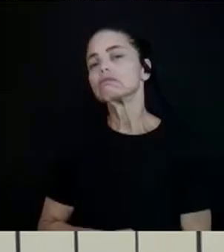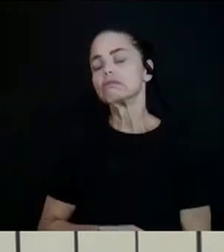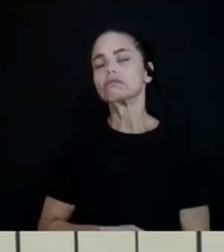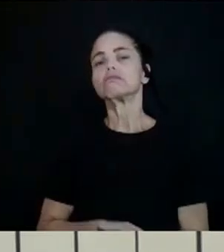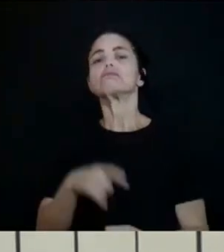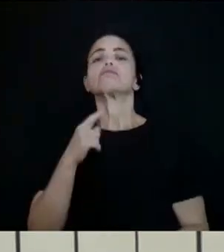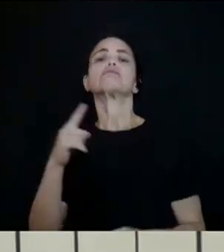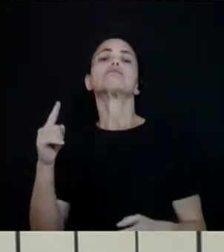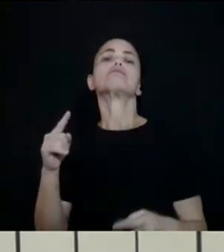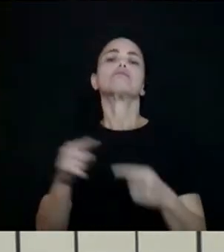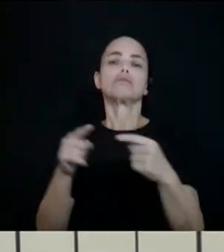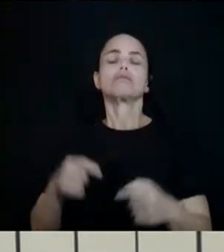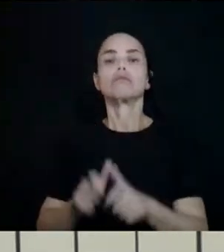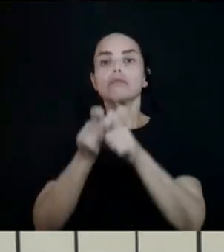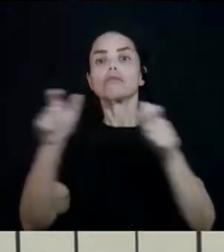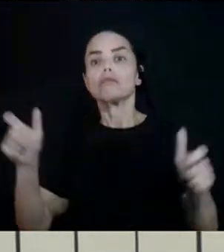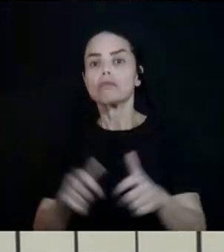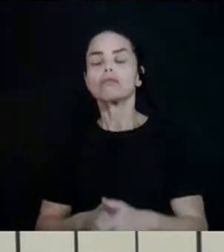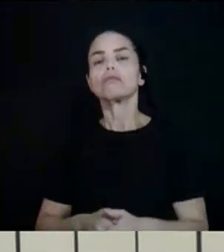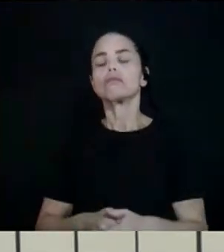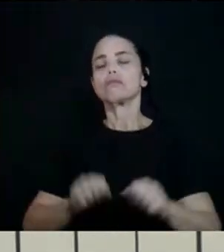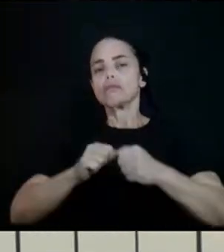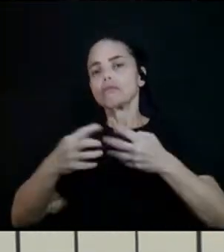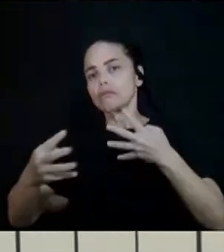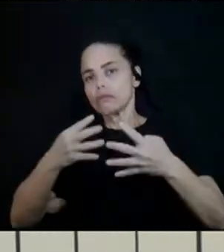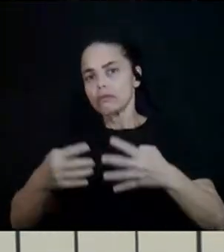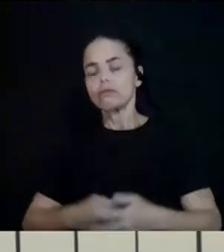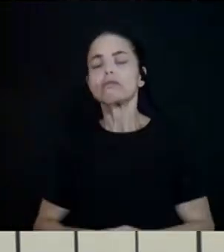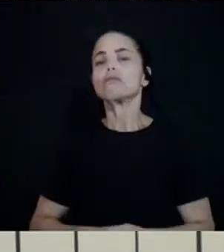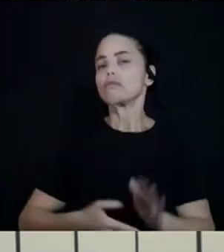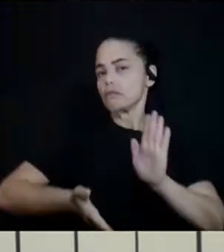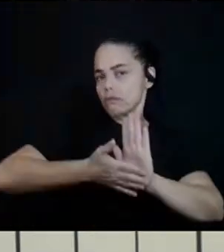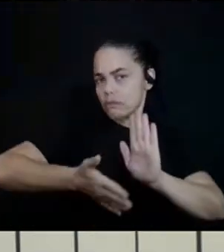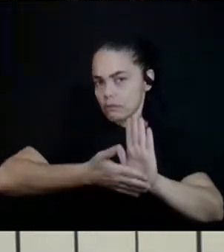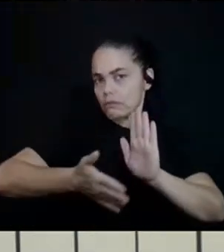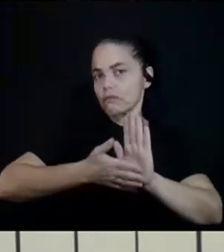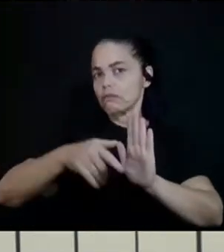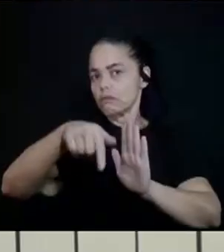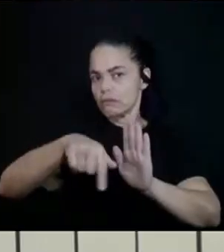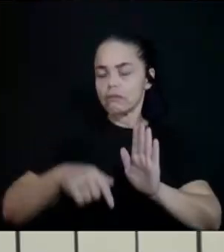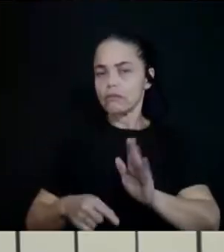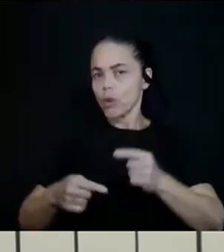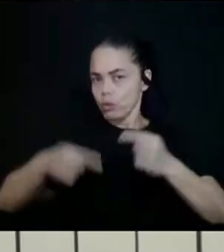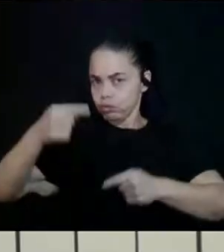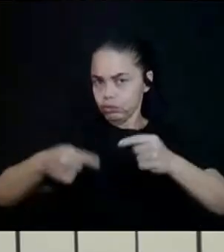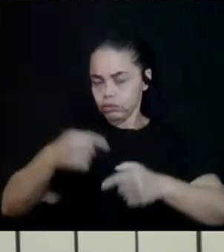objetivo ampliar a transparência das propostas que estão em discussão.